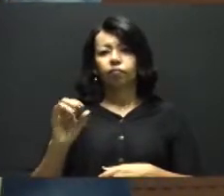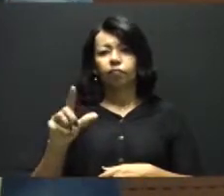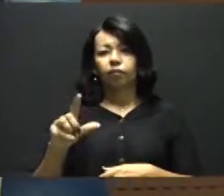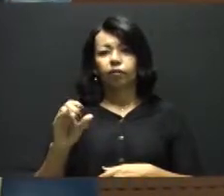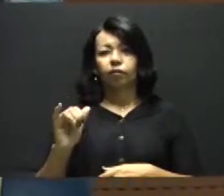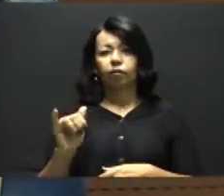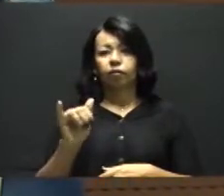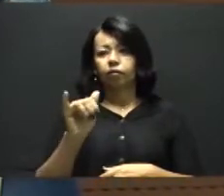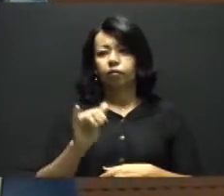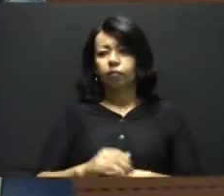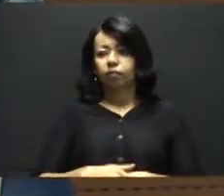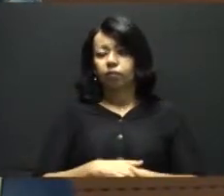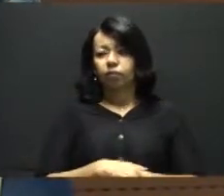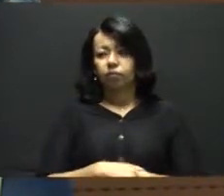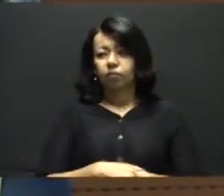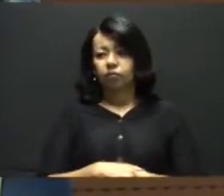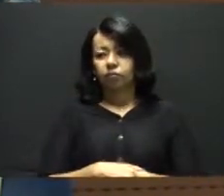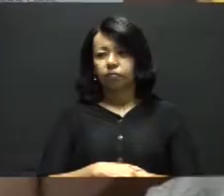santos